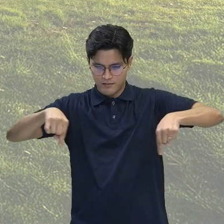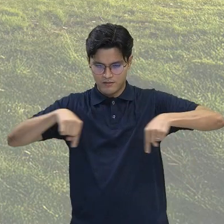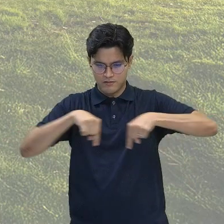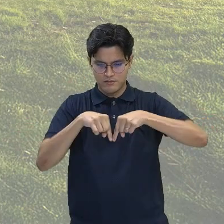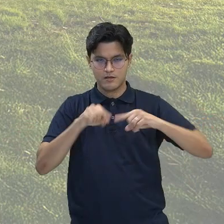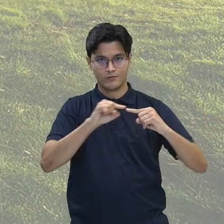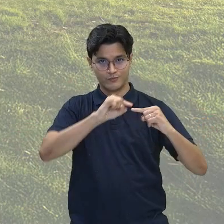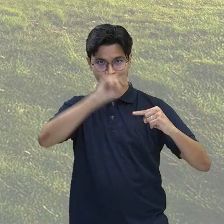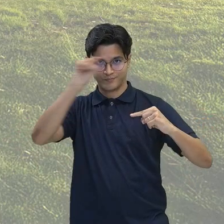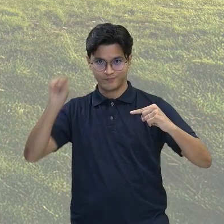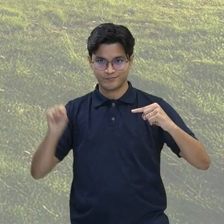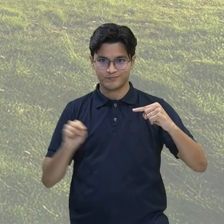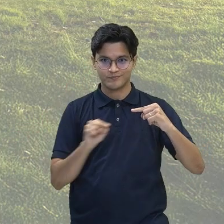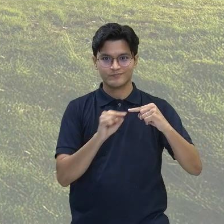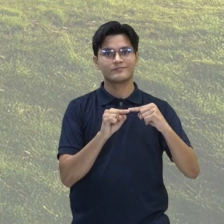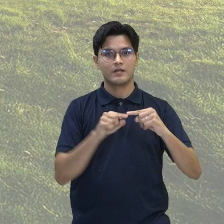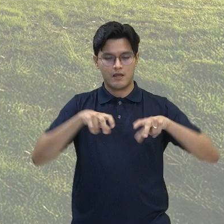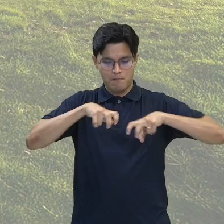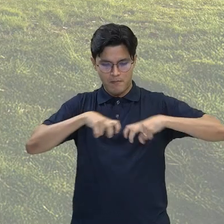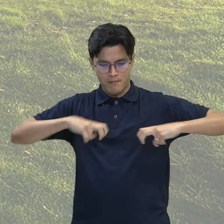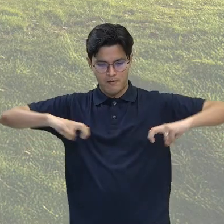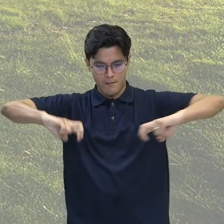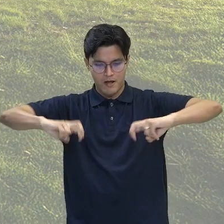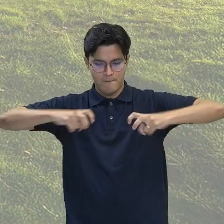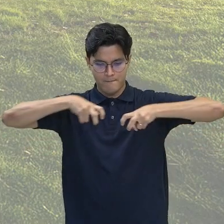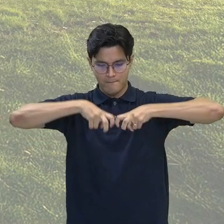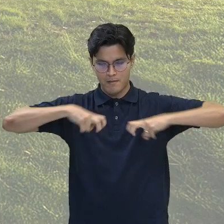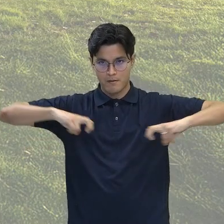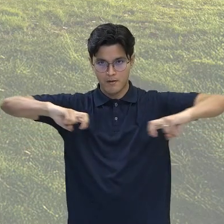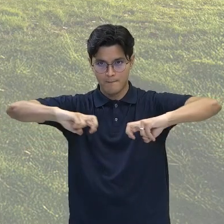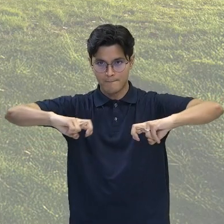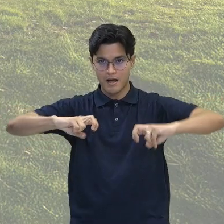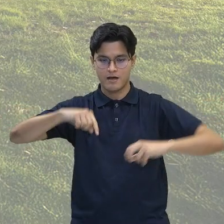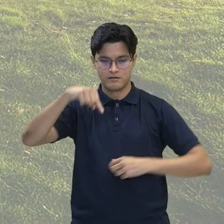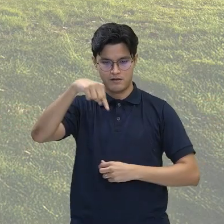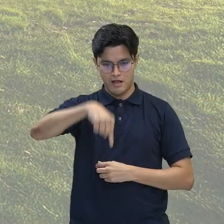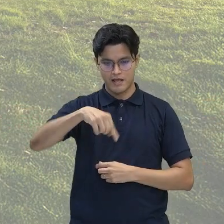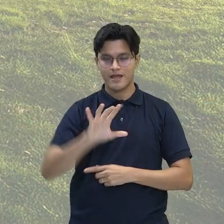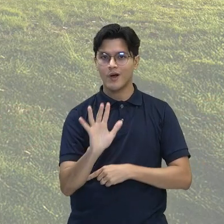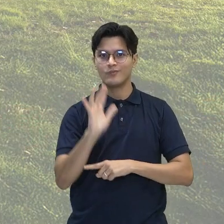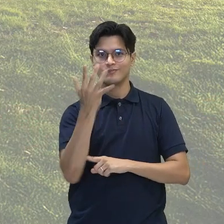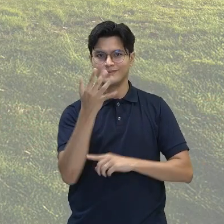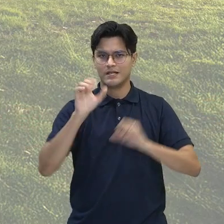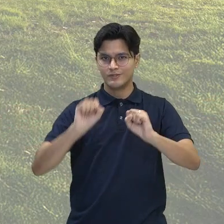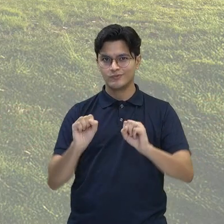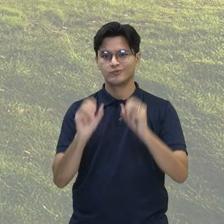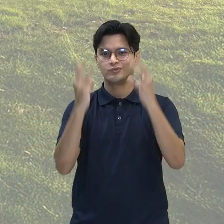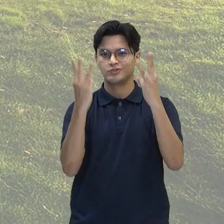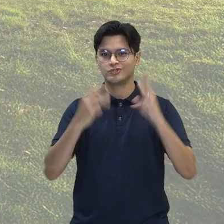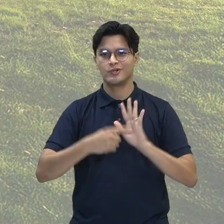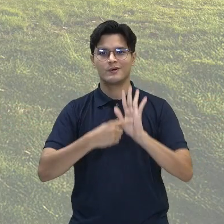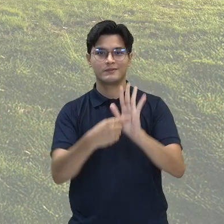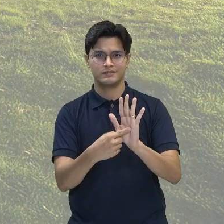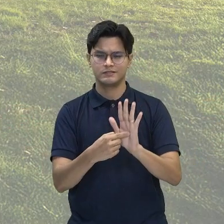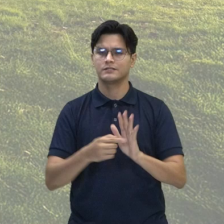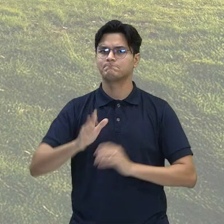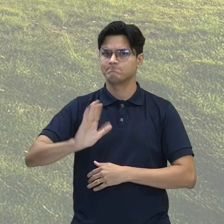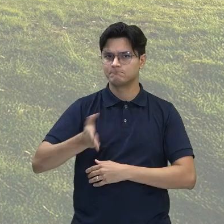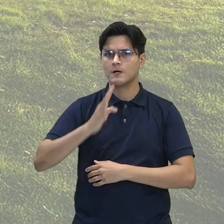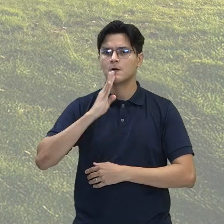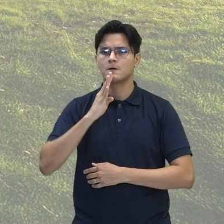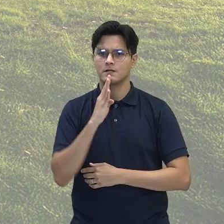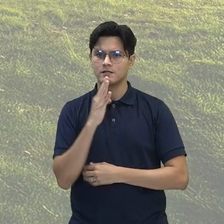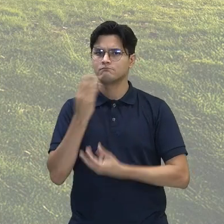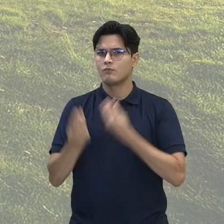É onde ocorre o espetáculo, certo? Agora que a gente já conhece um pouquinho do circo, da sua